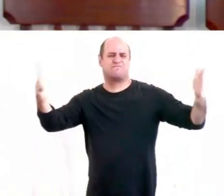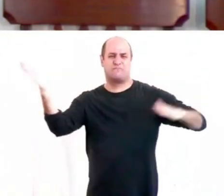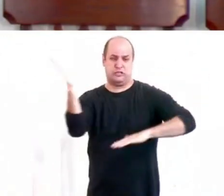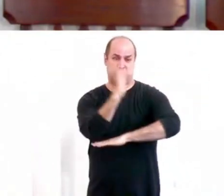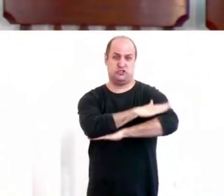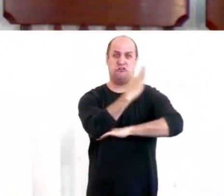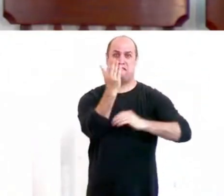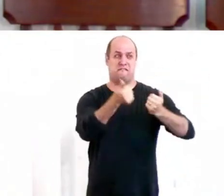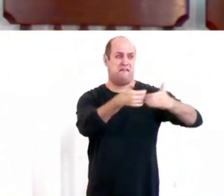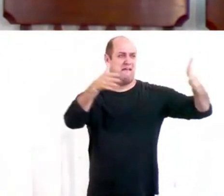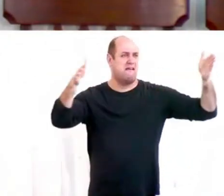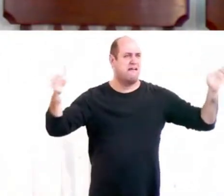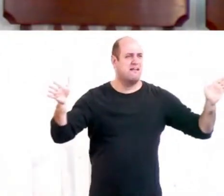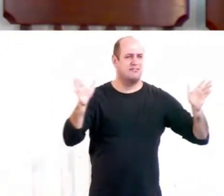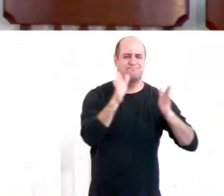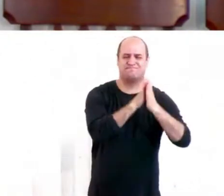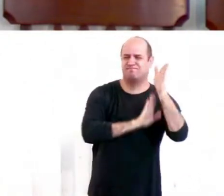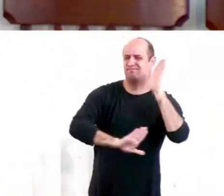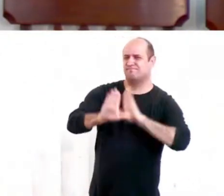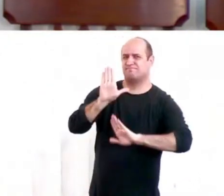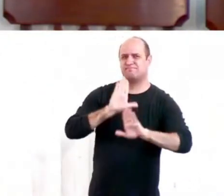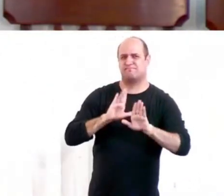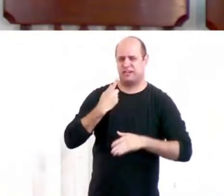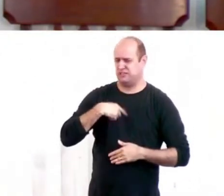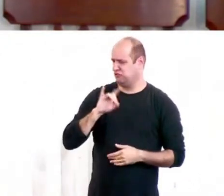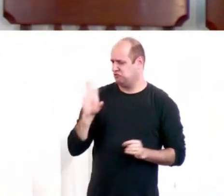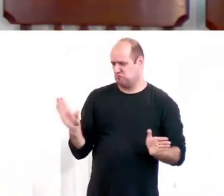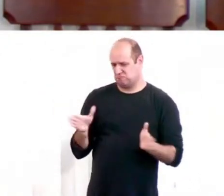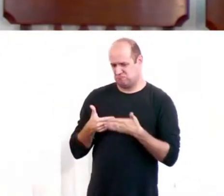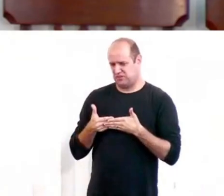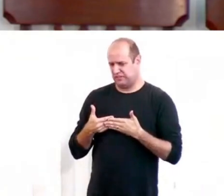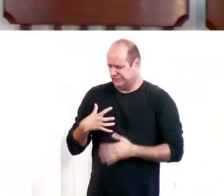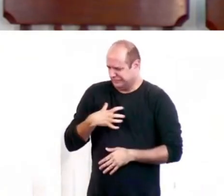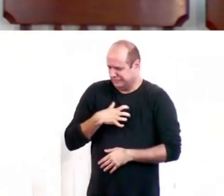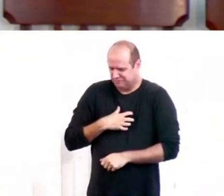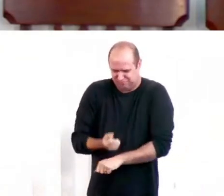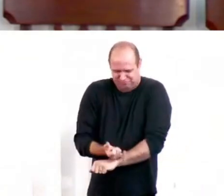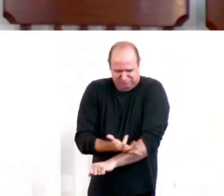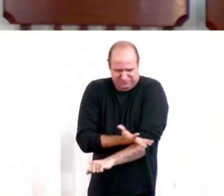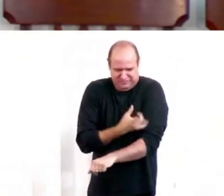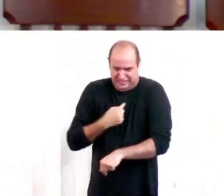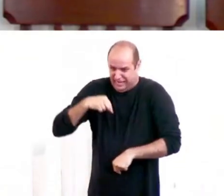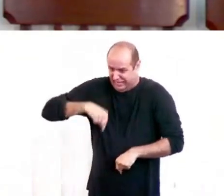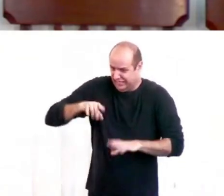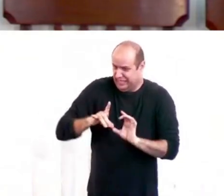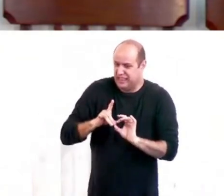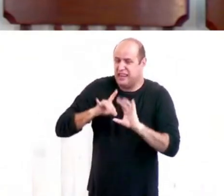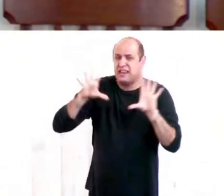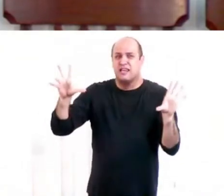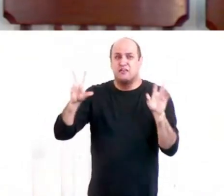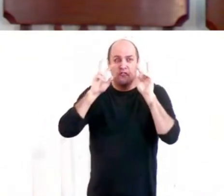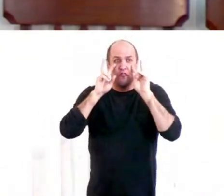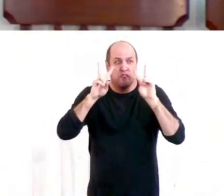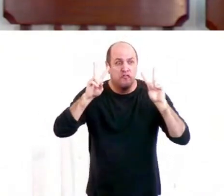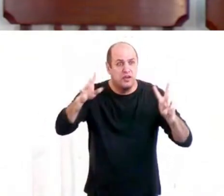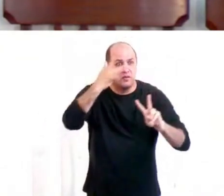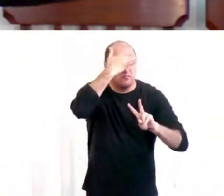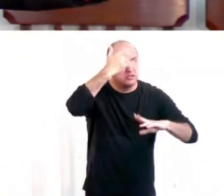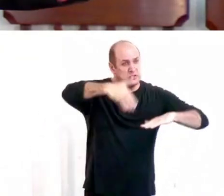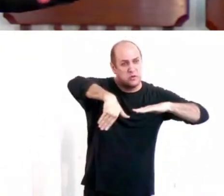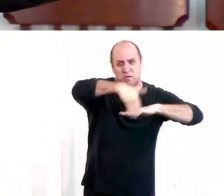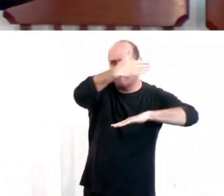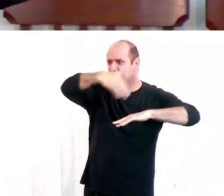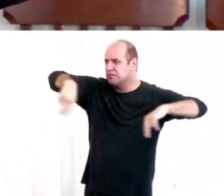Deus. A gente só faz isso fechado. A gente está emocionado porque aqui tem liberdade. A gente está olhando as pessoas, estamos cantando, estamos falando